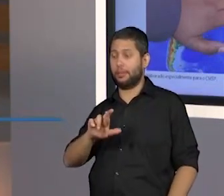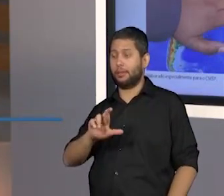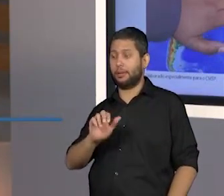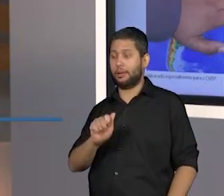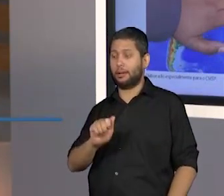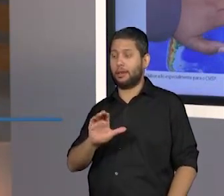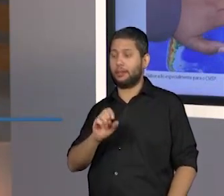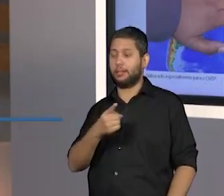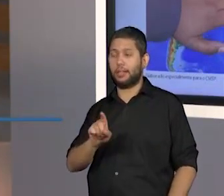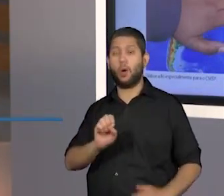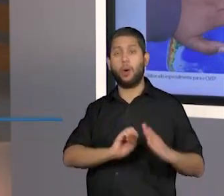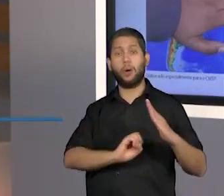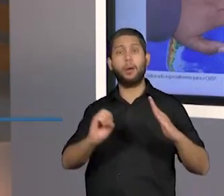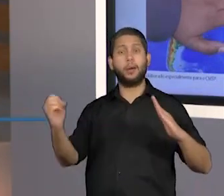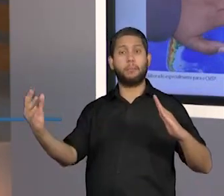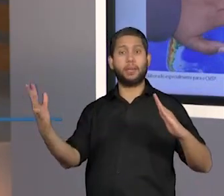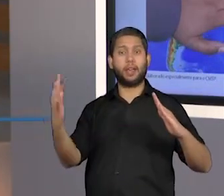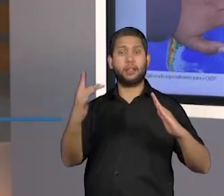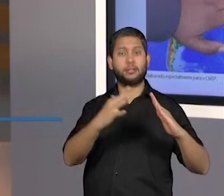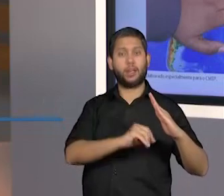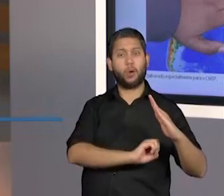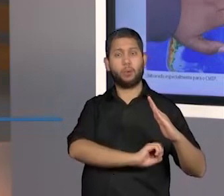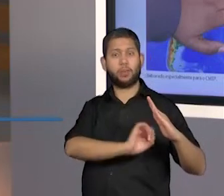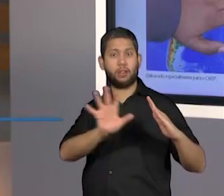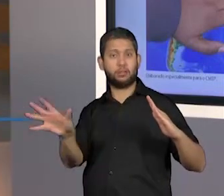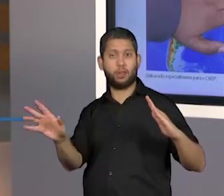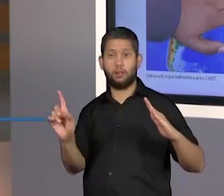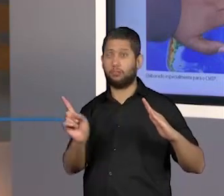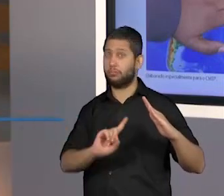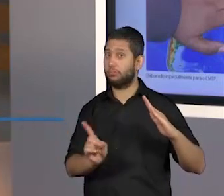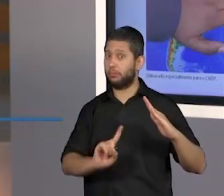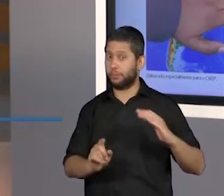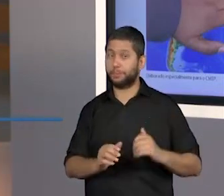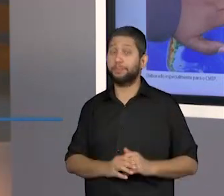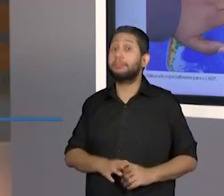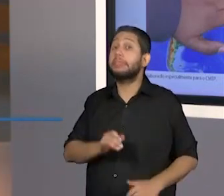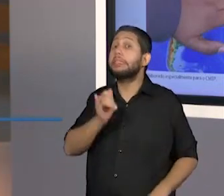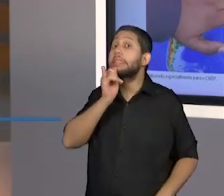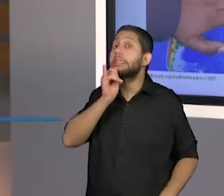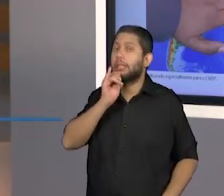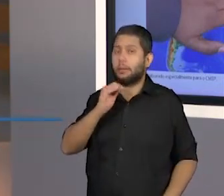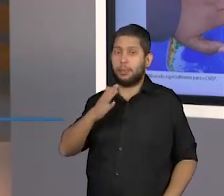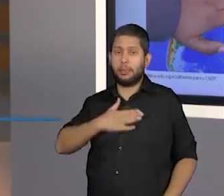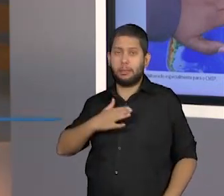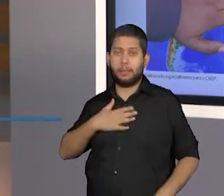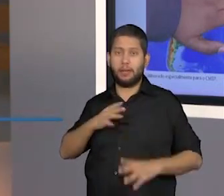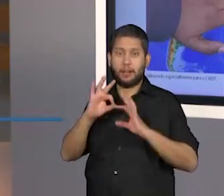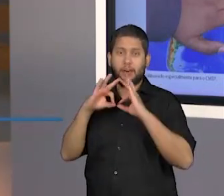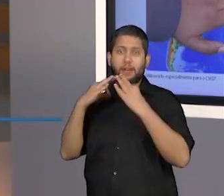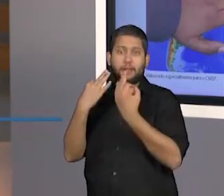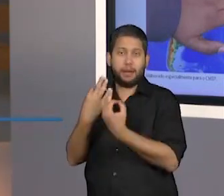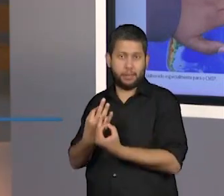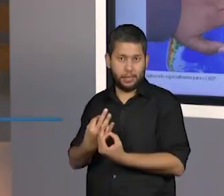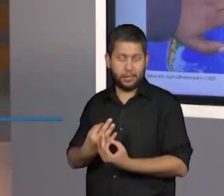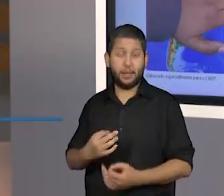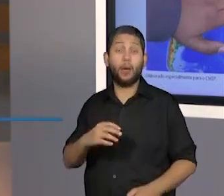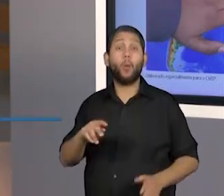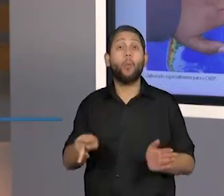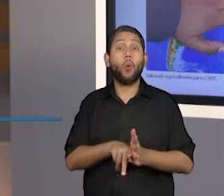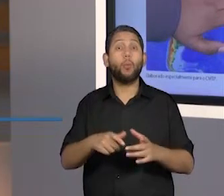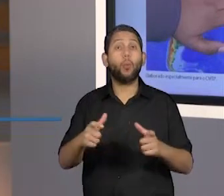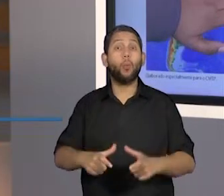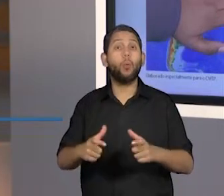dar um exemplo. Minha família é nordestina. Saiu lá da Paraíba e veio para São Paulo.